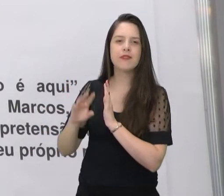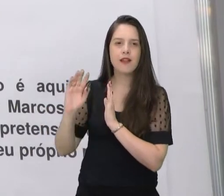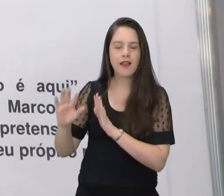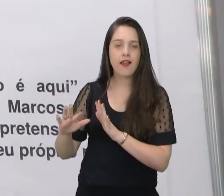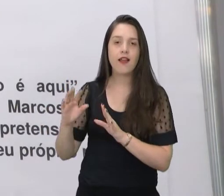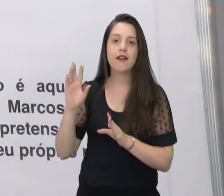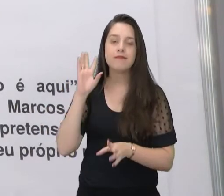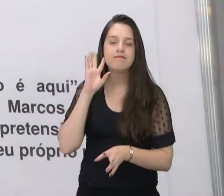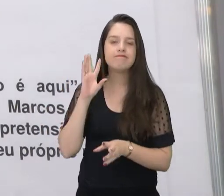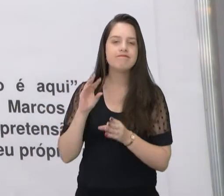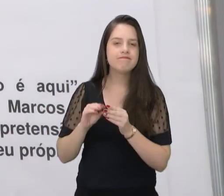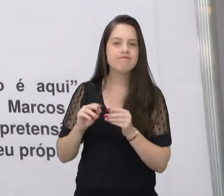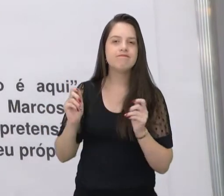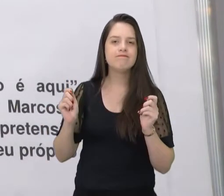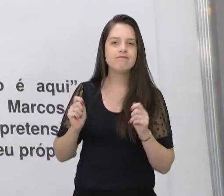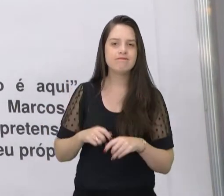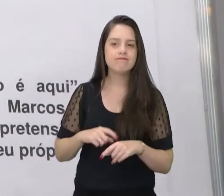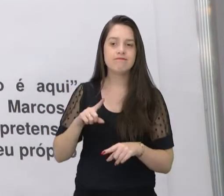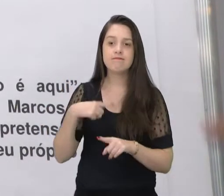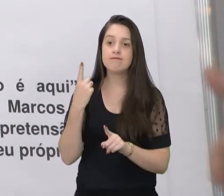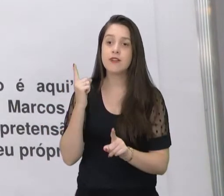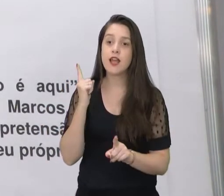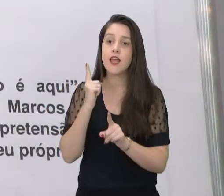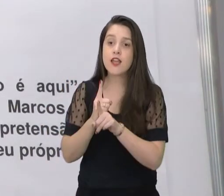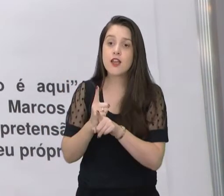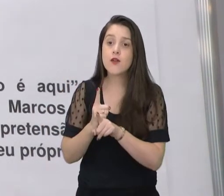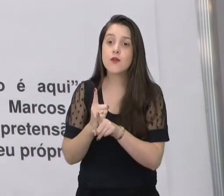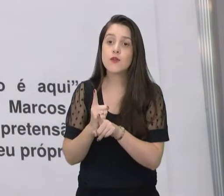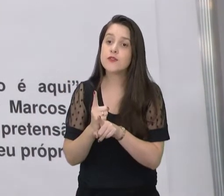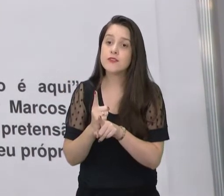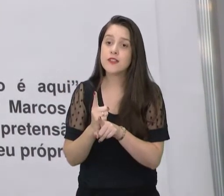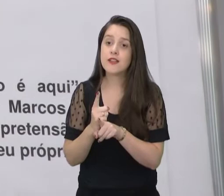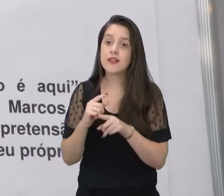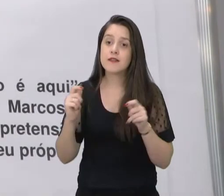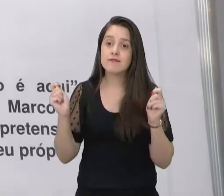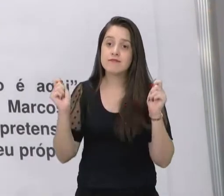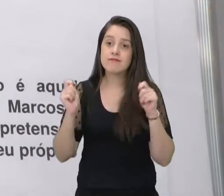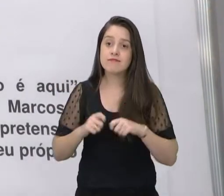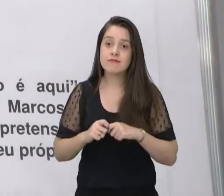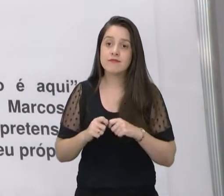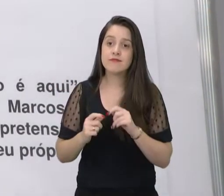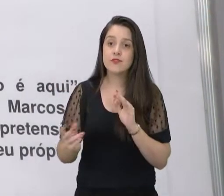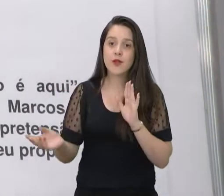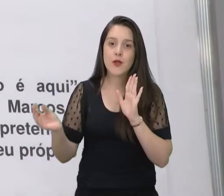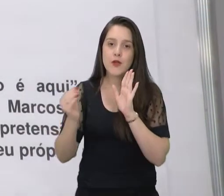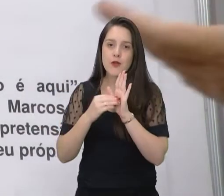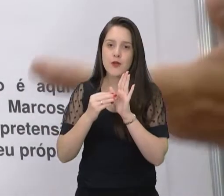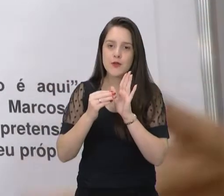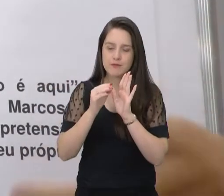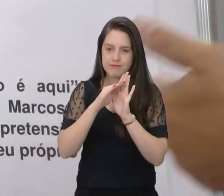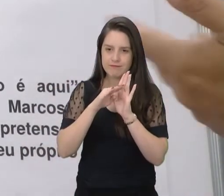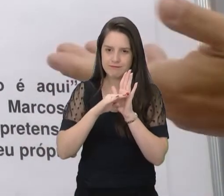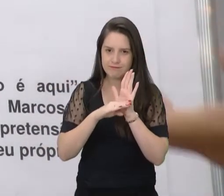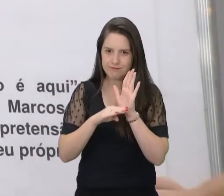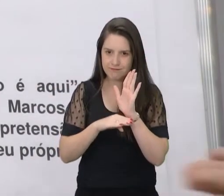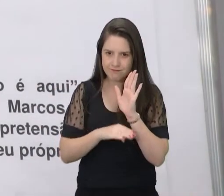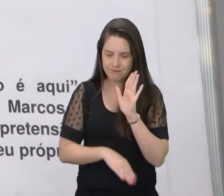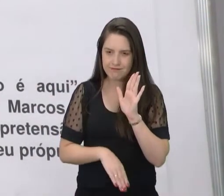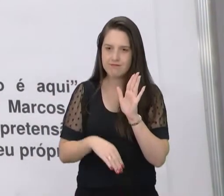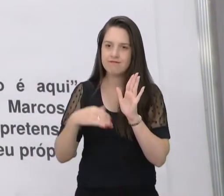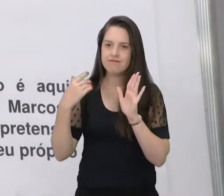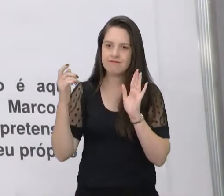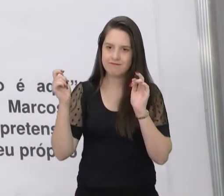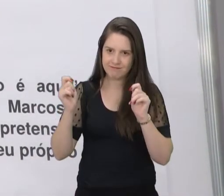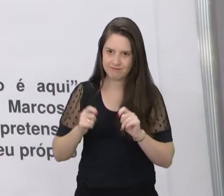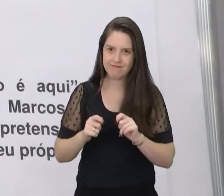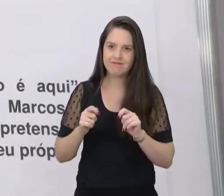nem nada, tá? E a gente tem que colocar todo esse empreendimento aqui em ordem cronológica. E a gente vai montar um quebra-cabeça, na verdade,